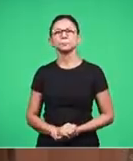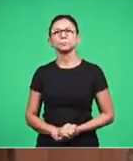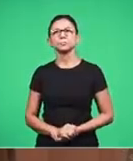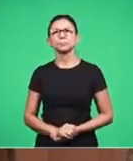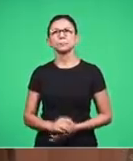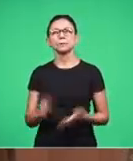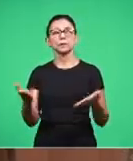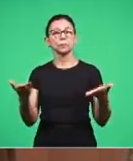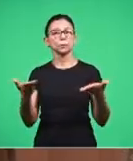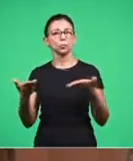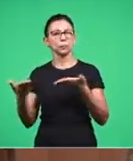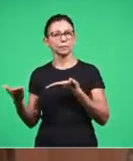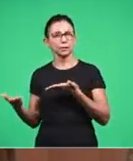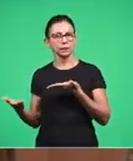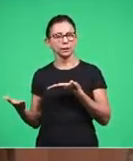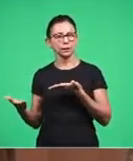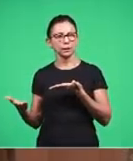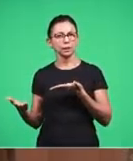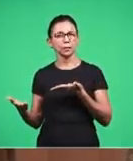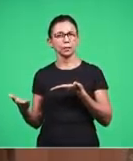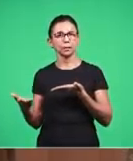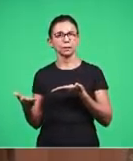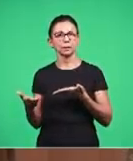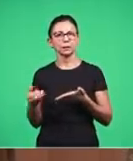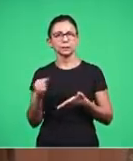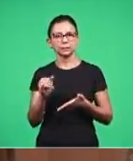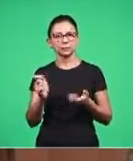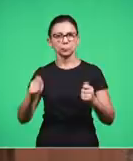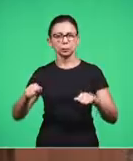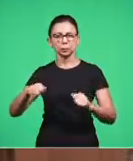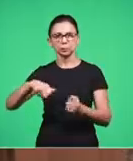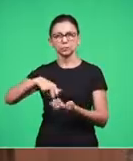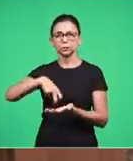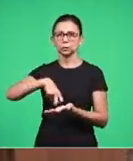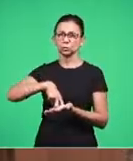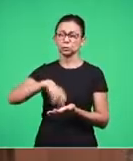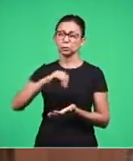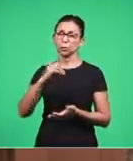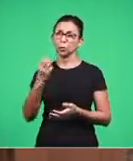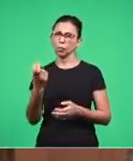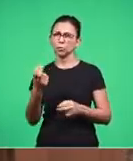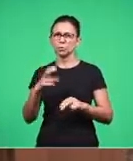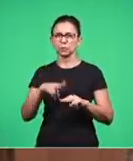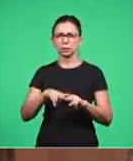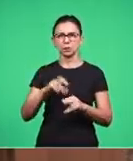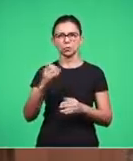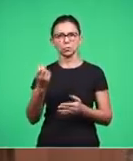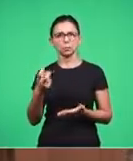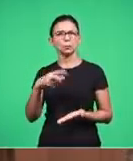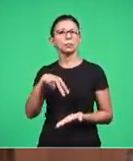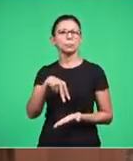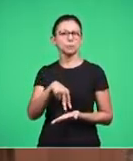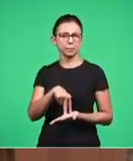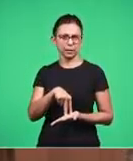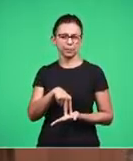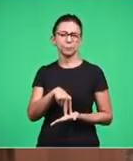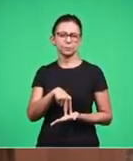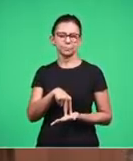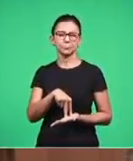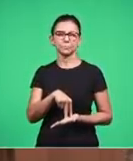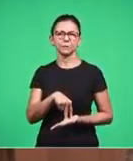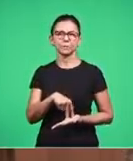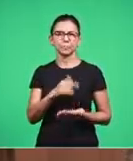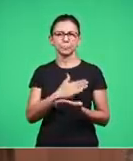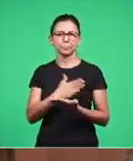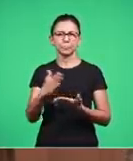amigos, aqueles que puderem ficar de joelhos, ou poderão estar sentados ou de pé, nós vamos de joelho nesse instante dar início